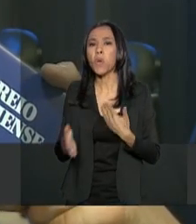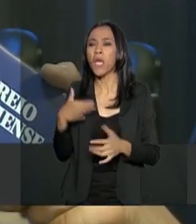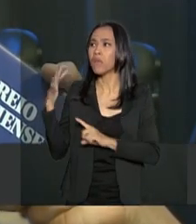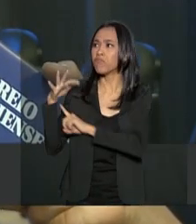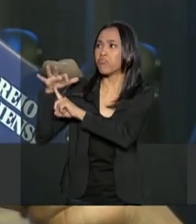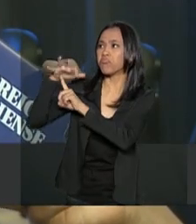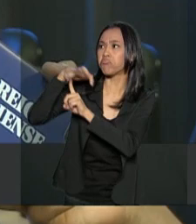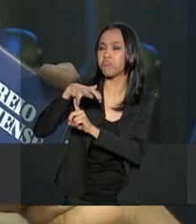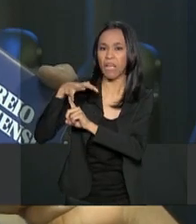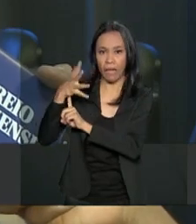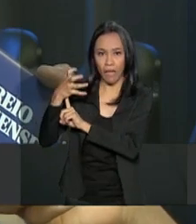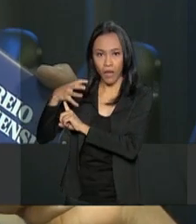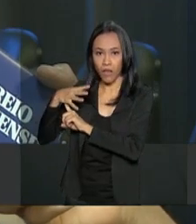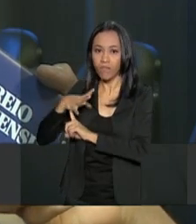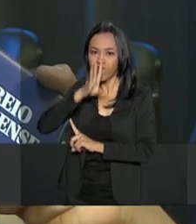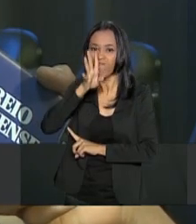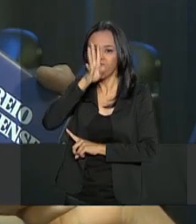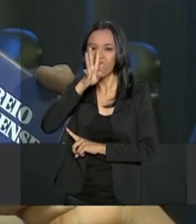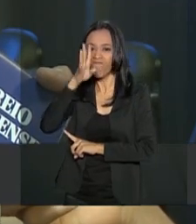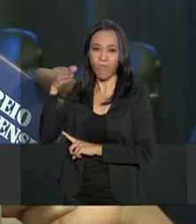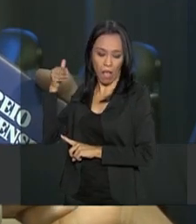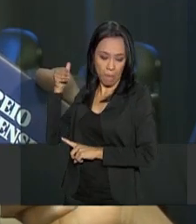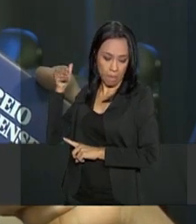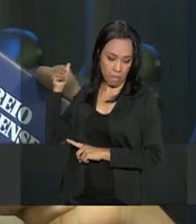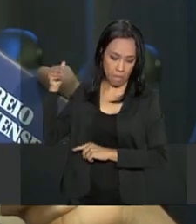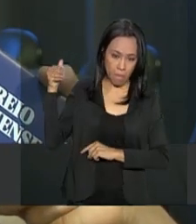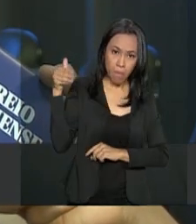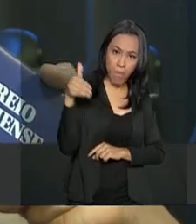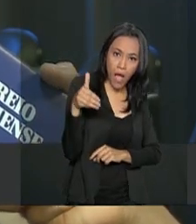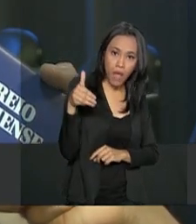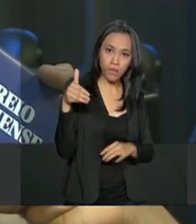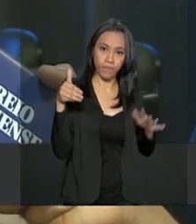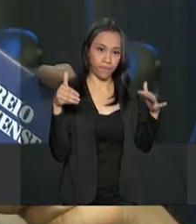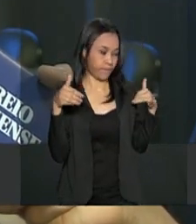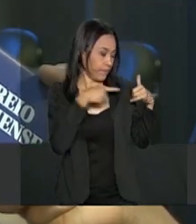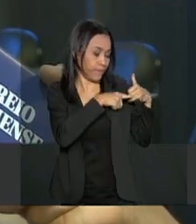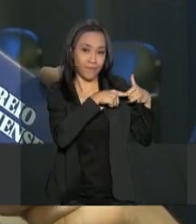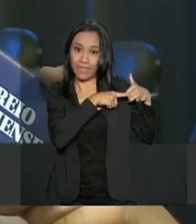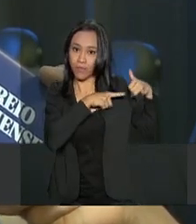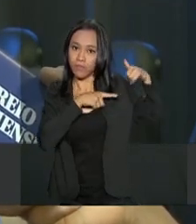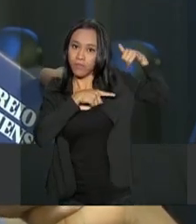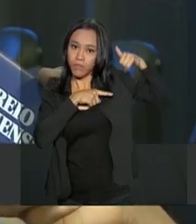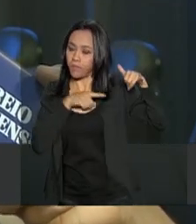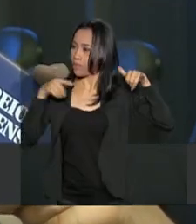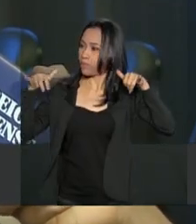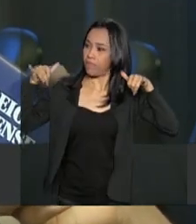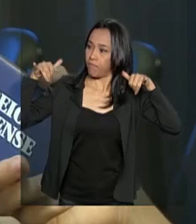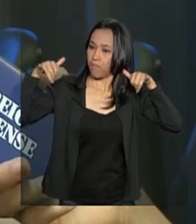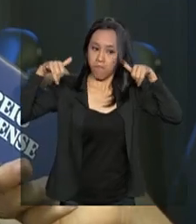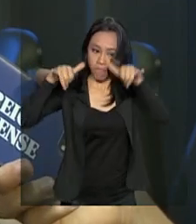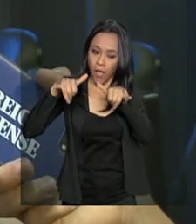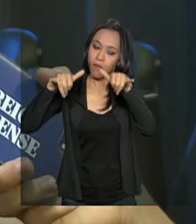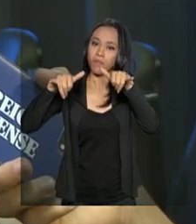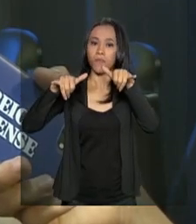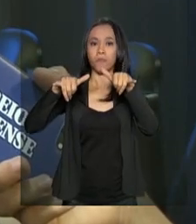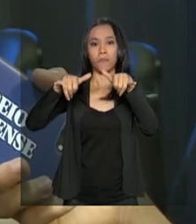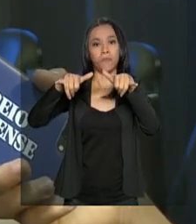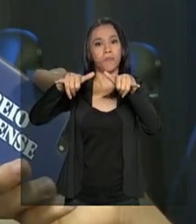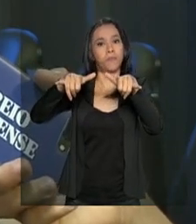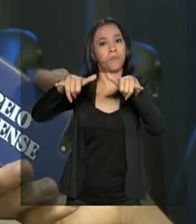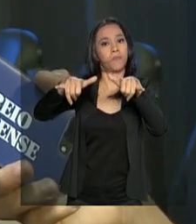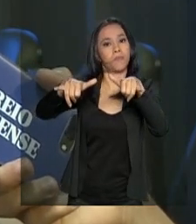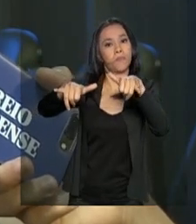passar por todas as vagas não foi interceptado por um carro da força aérea e conseguir adentrar ela vai ser engajada com